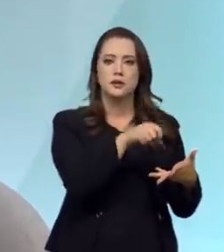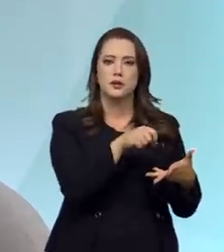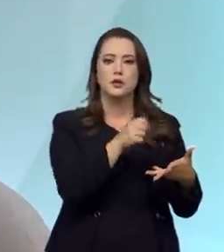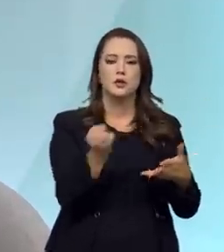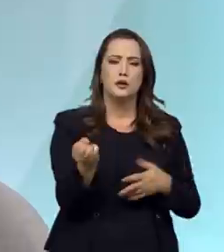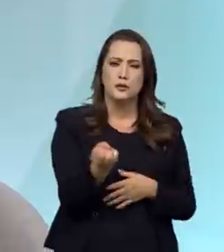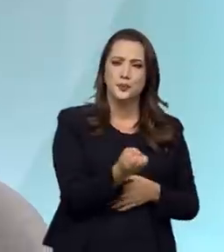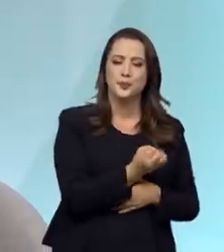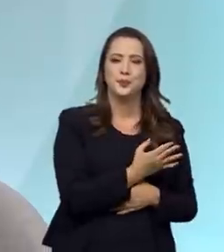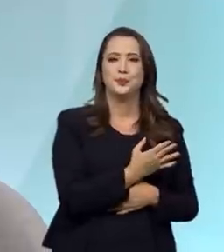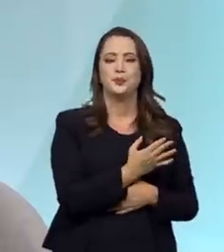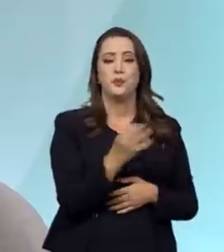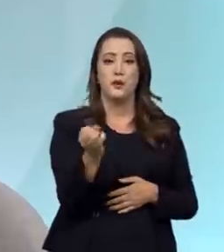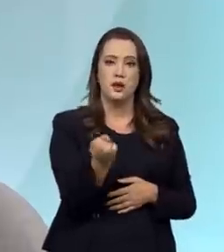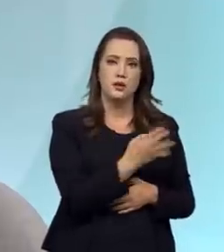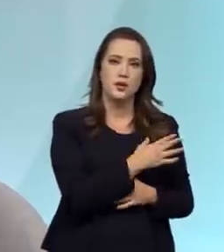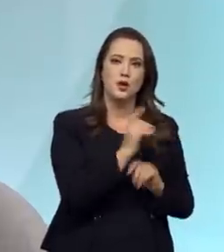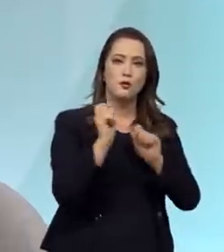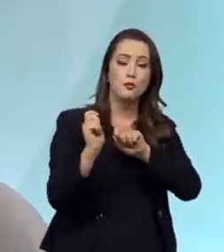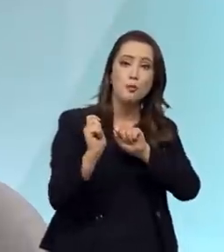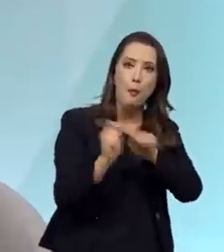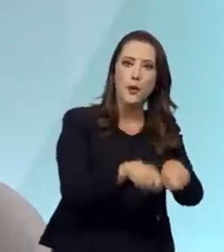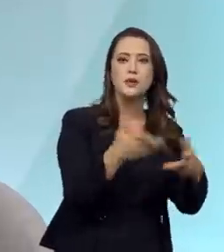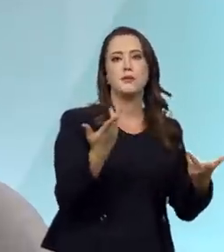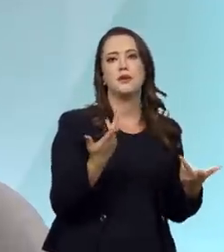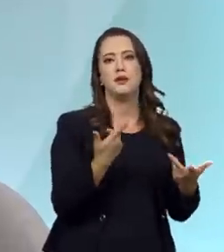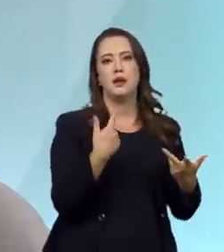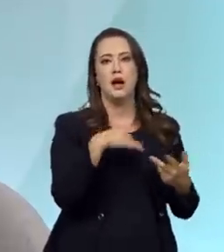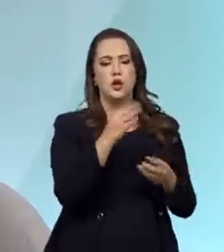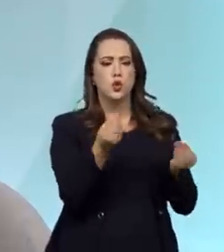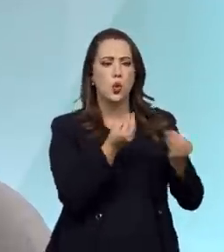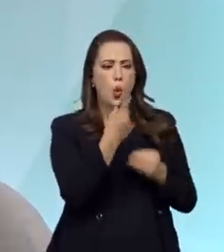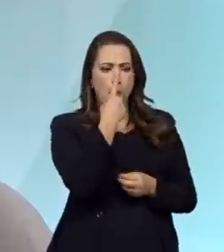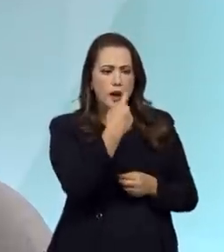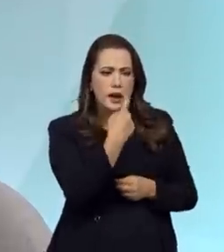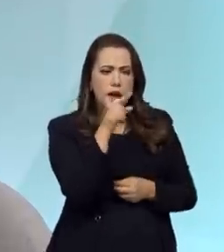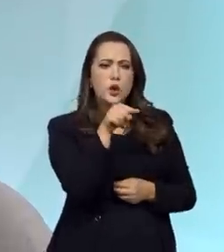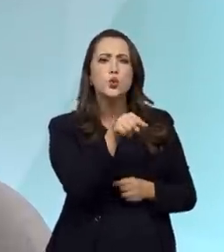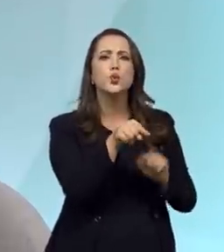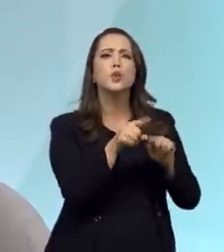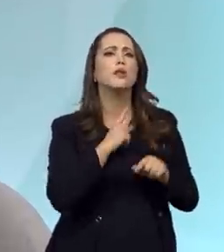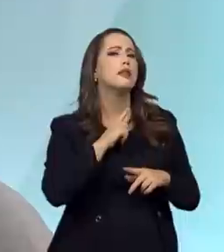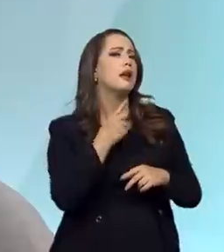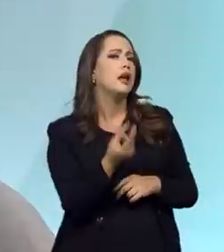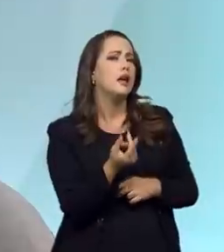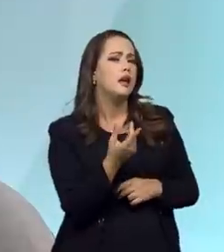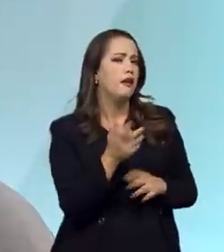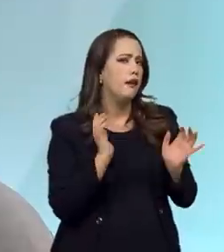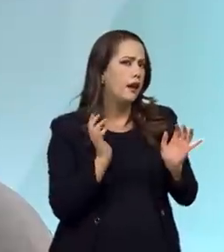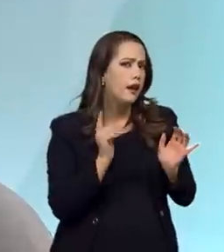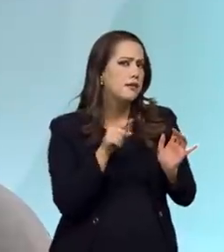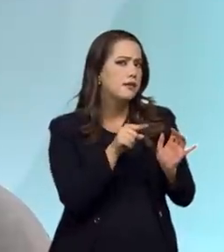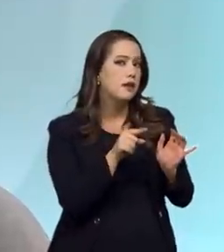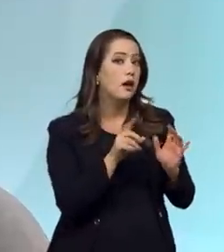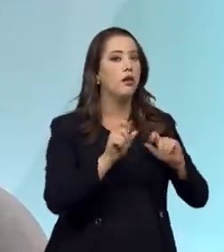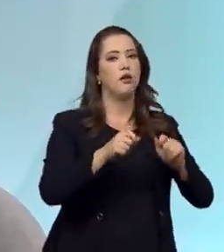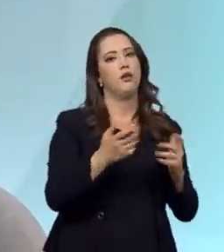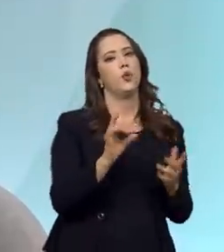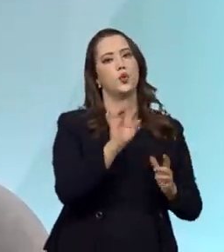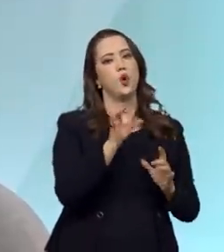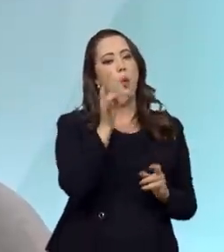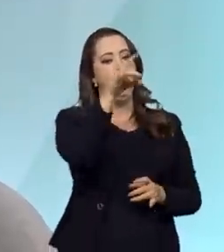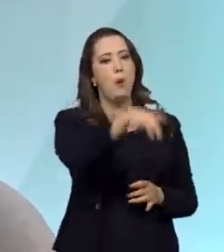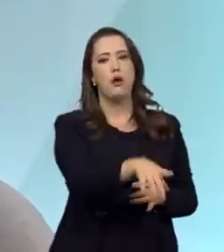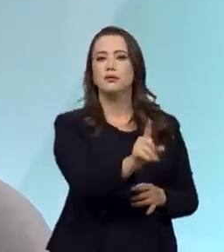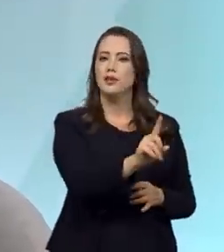dessa nova desse novo modelo como tratar isso de uma forma que ele tem algum valor e não vai parar no meio ambiente degradado e